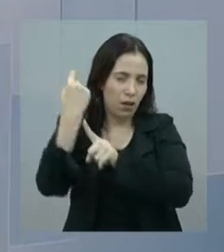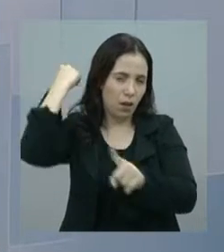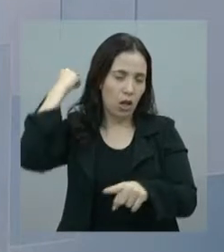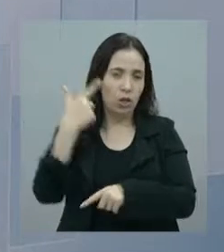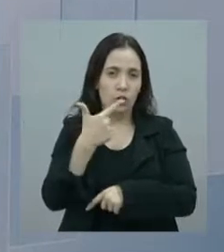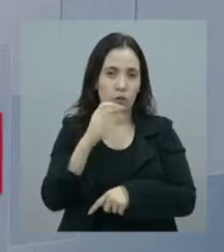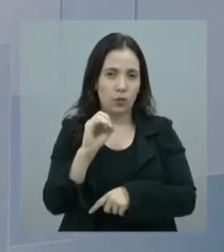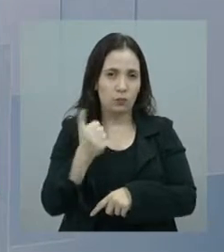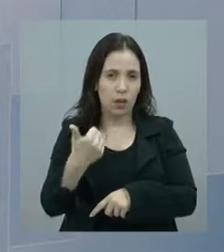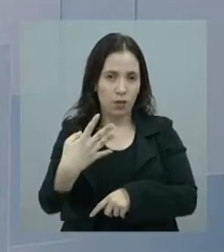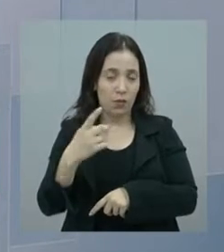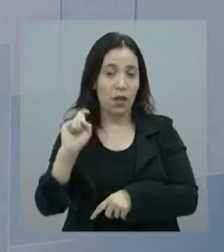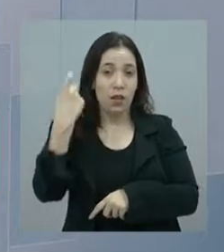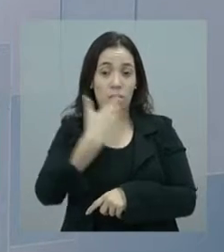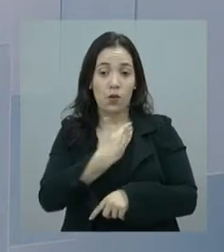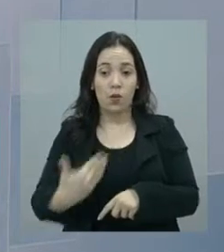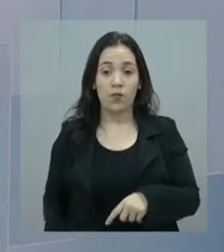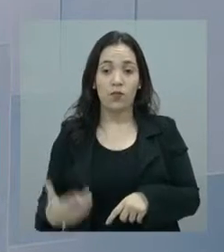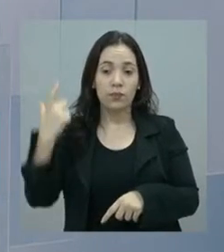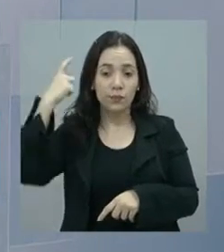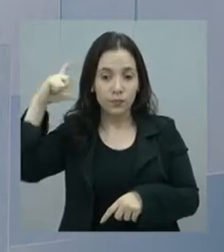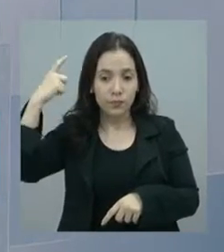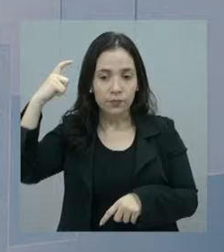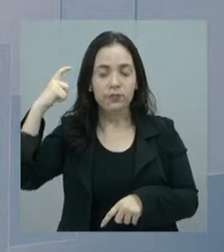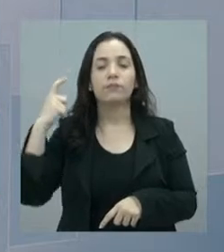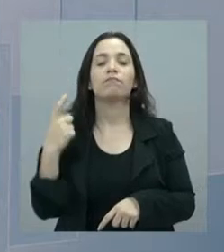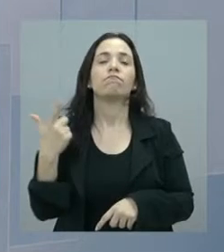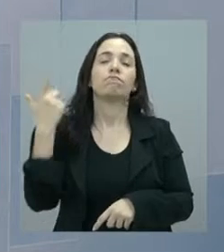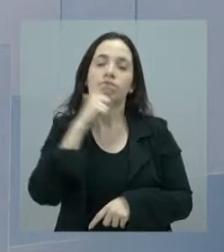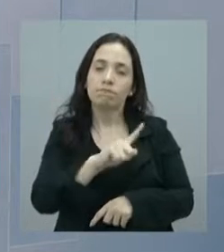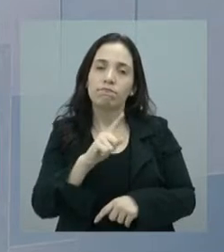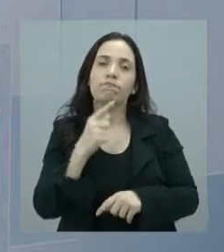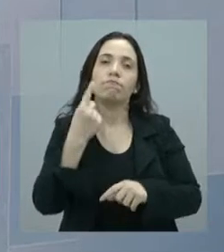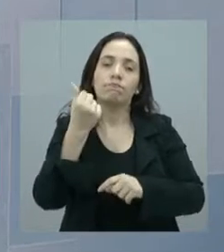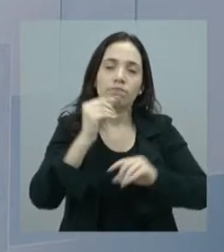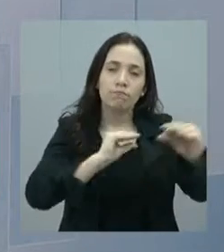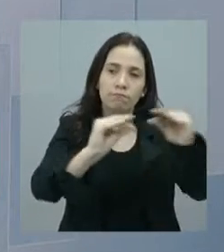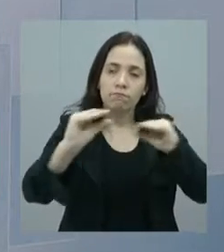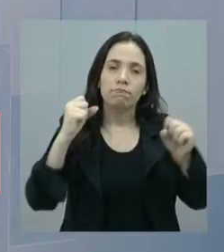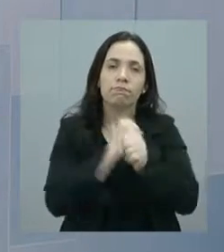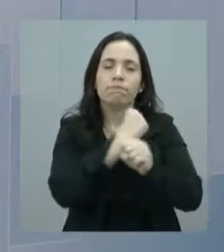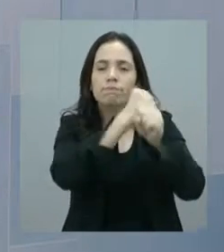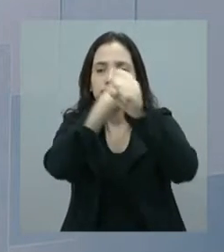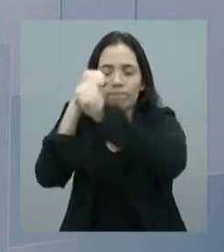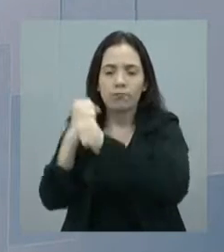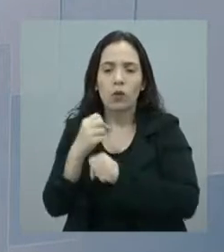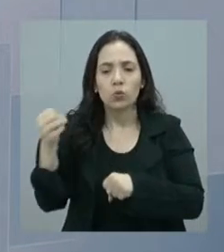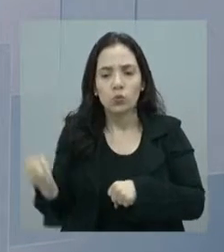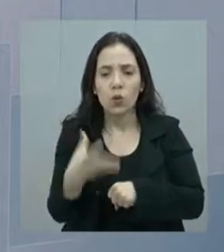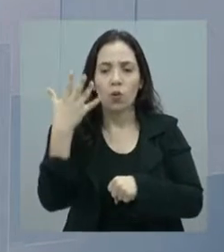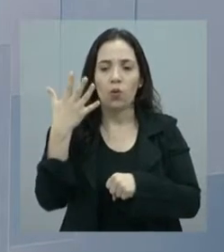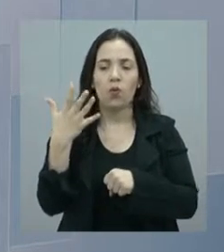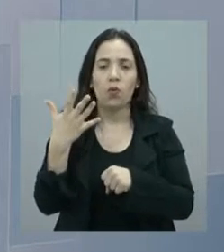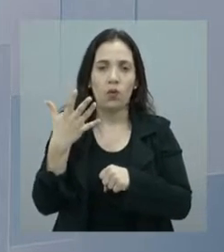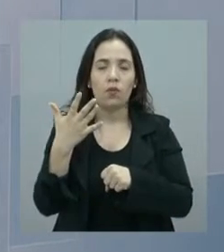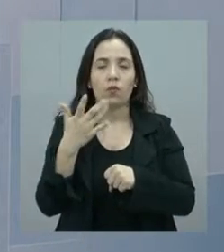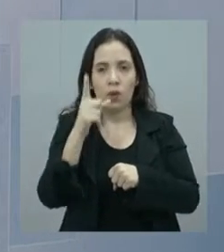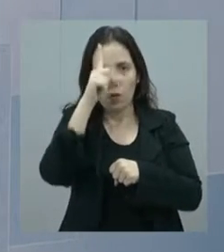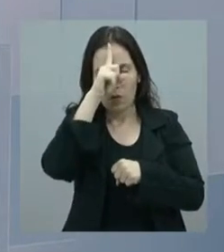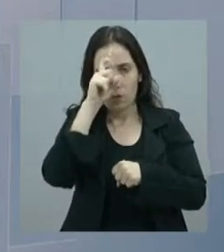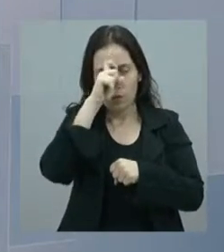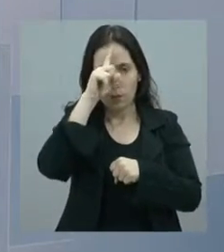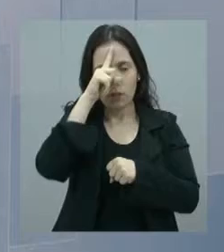Cid. Se postergou conosco. Esse recurso ele vai servir para estruturar e com certeza vai precisar colocar esses hospitais polo